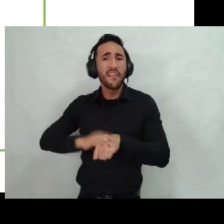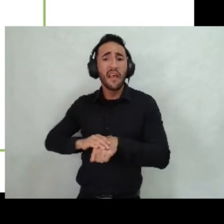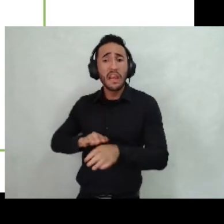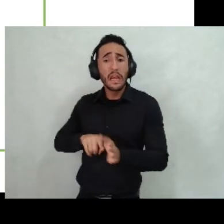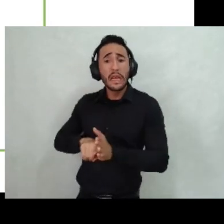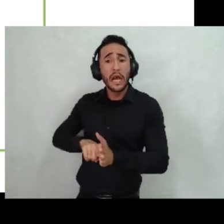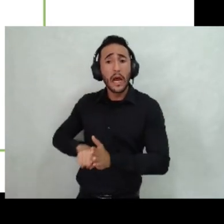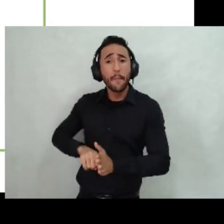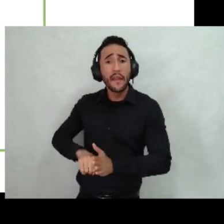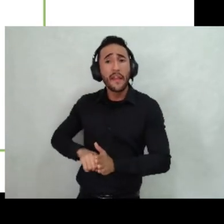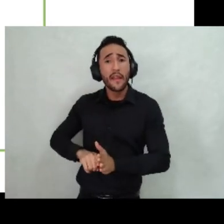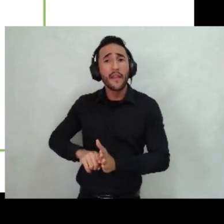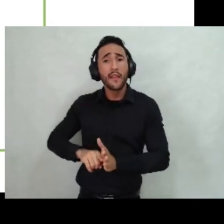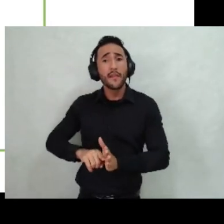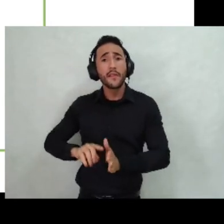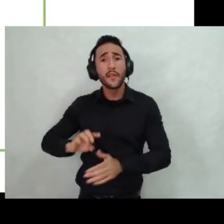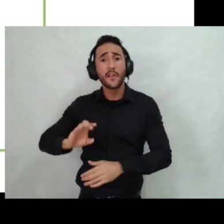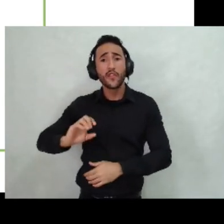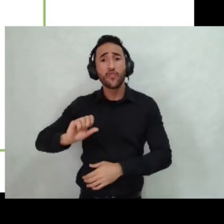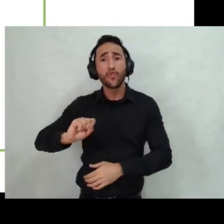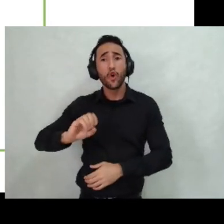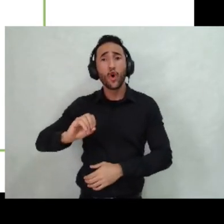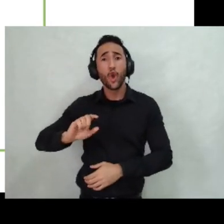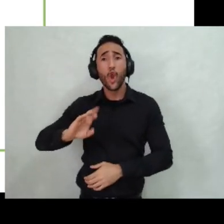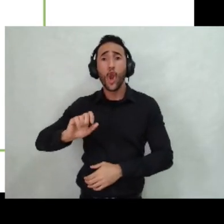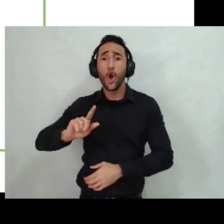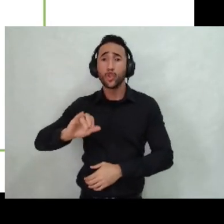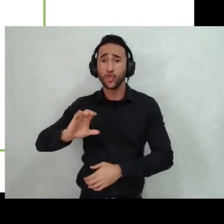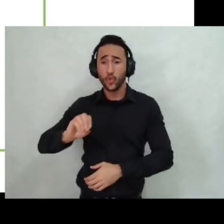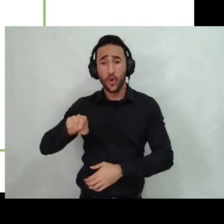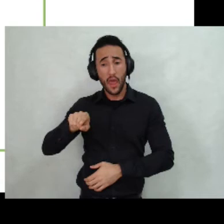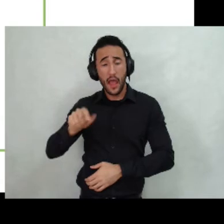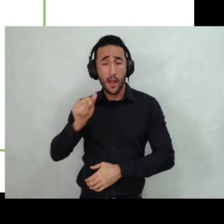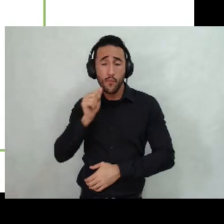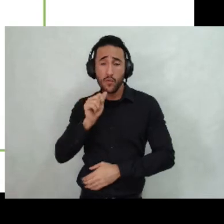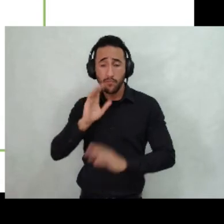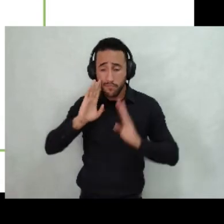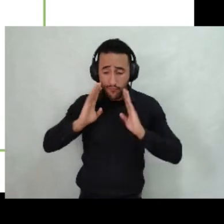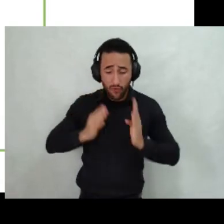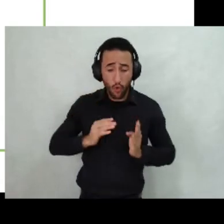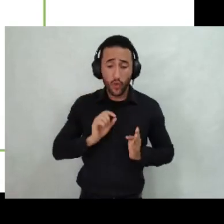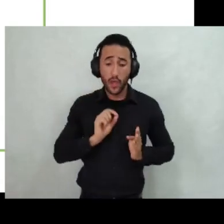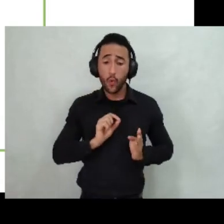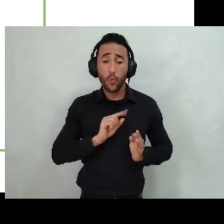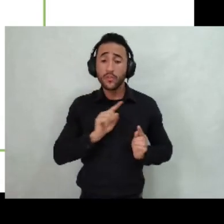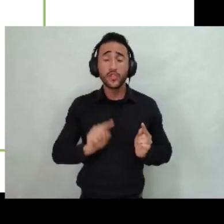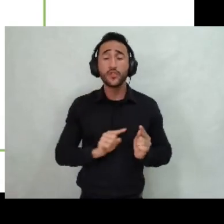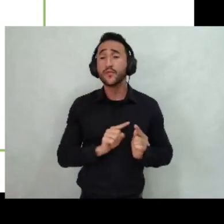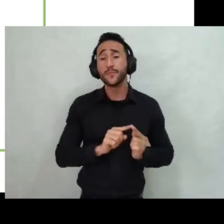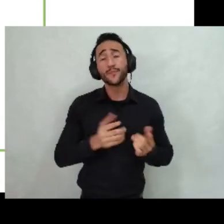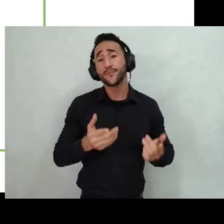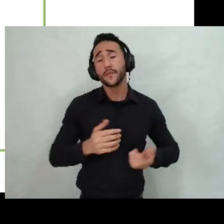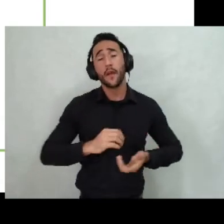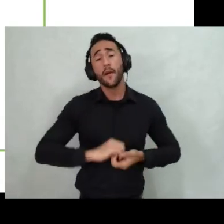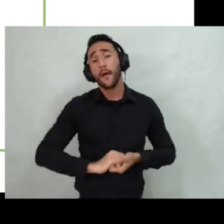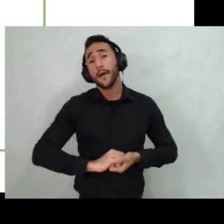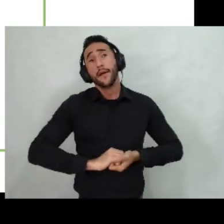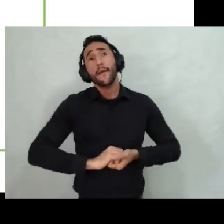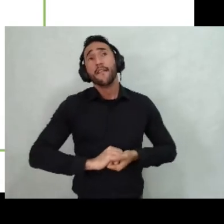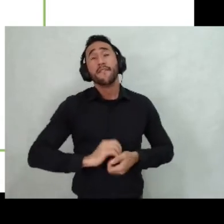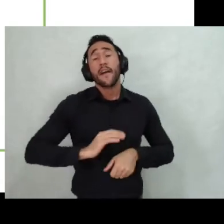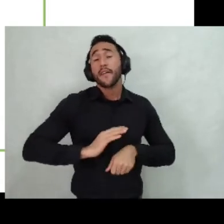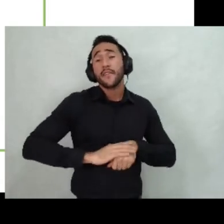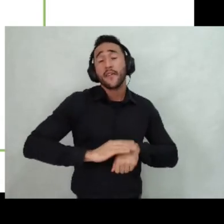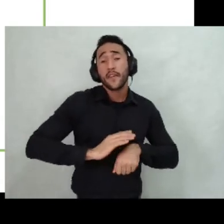mostrou. No caso específico da investigação de caso, qual é o grande objetivo que nós temos? É fazer a investigação